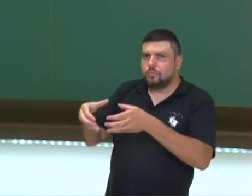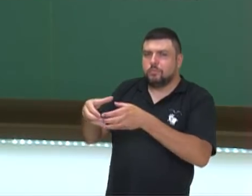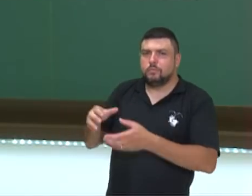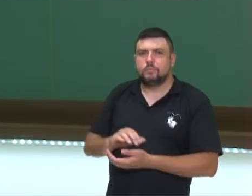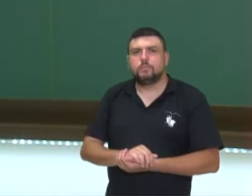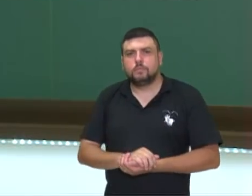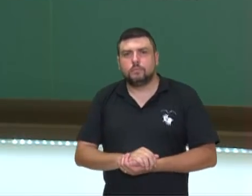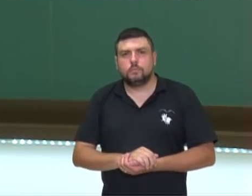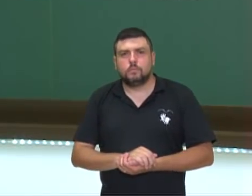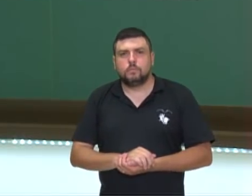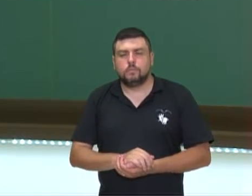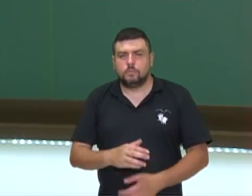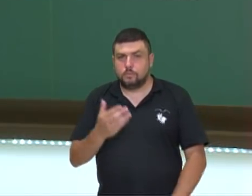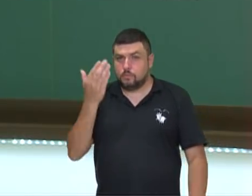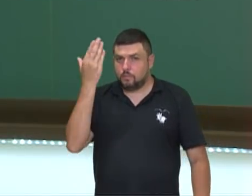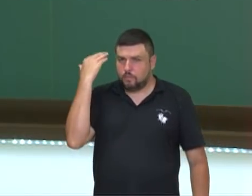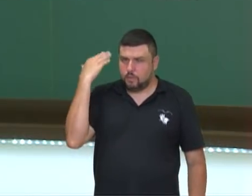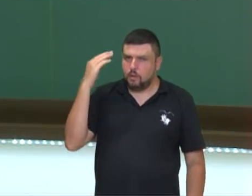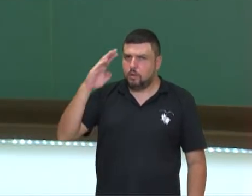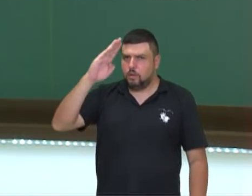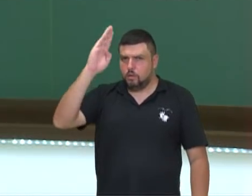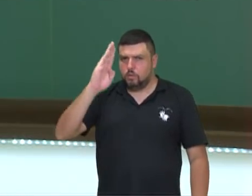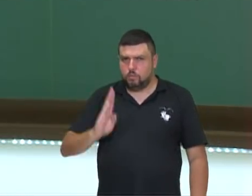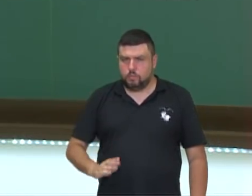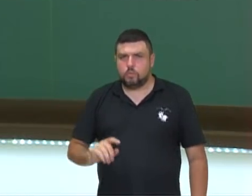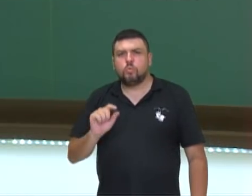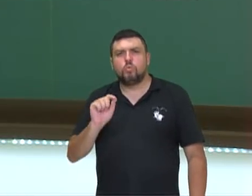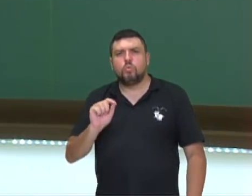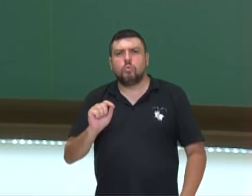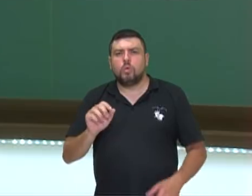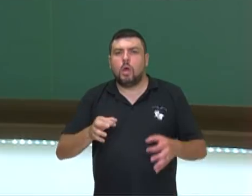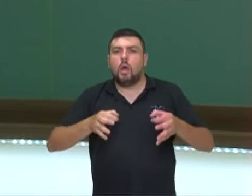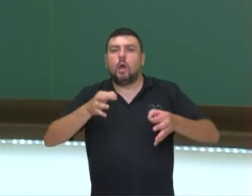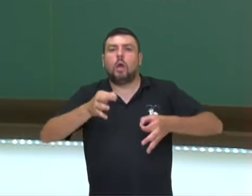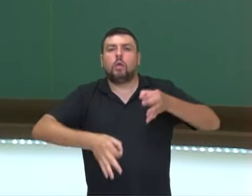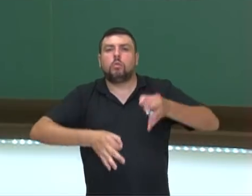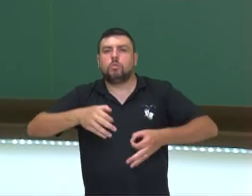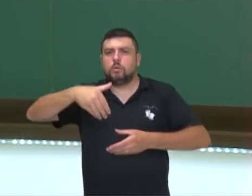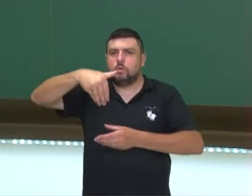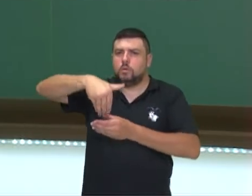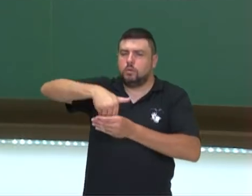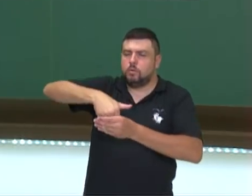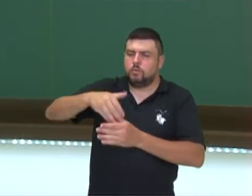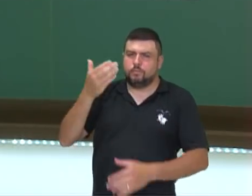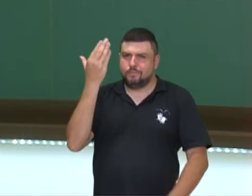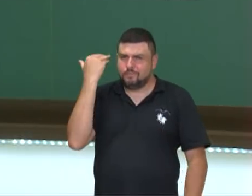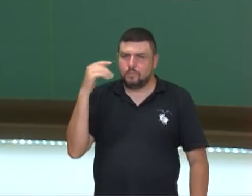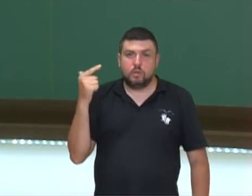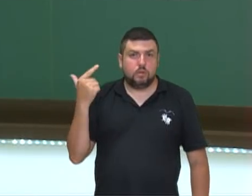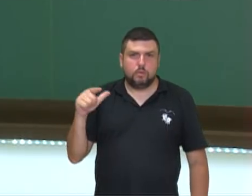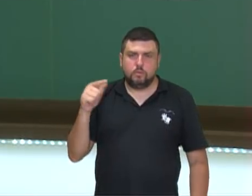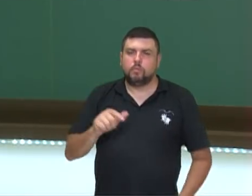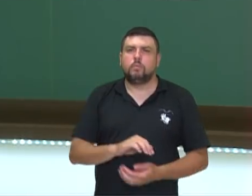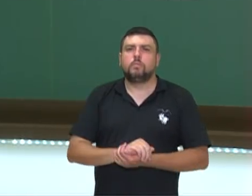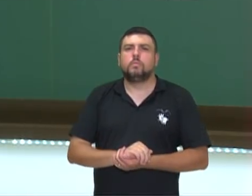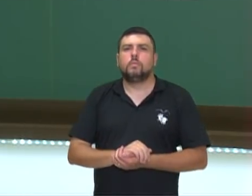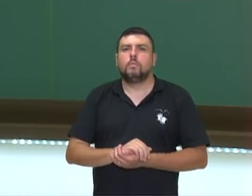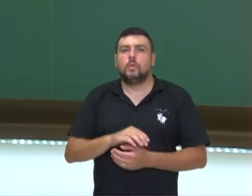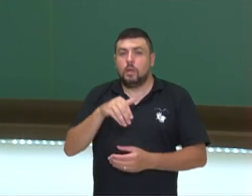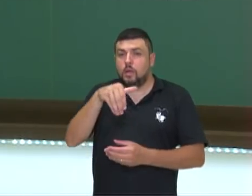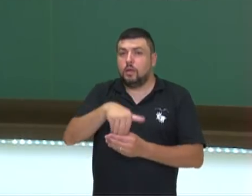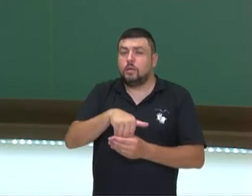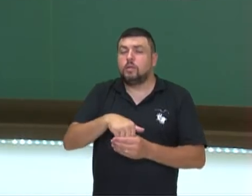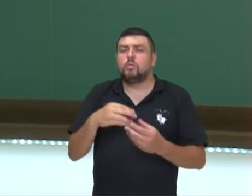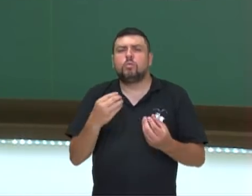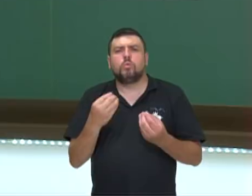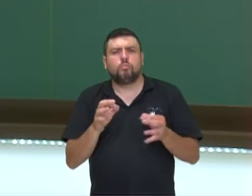Brasil ainda não tinha um órgão como a Justiça Eleitoral, não havia Justiça Eleitoral, e as eleições eram organizadas pelos